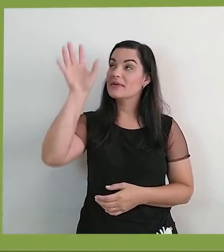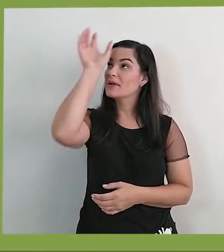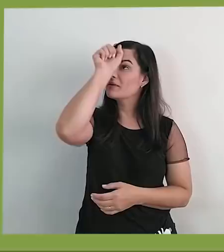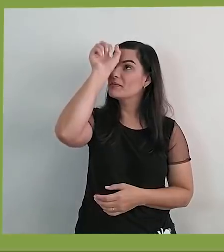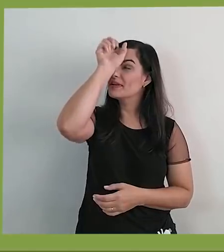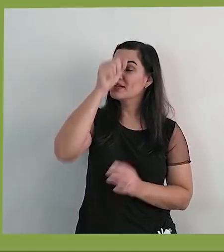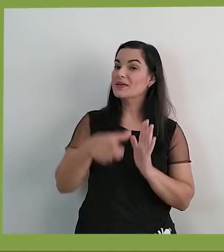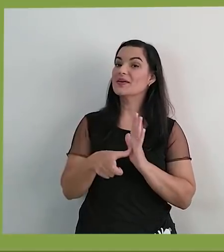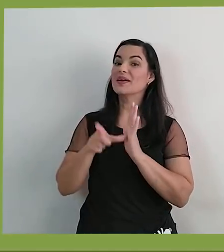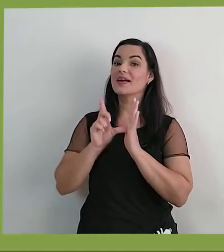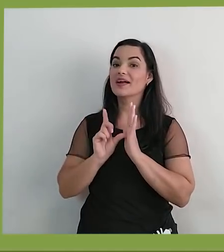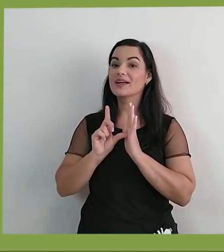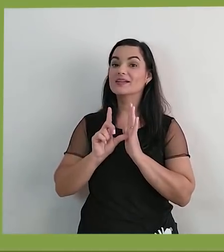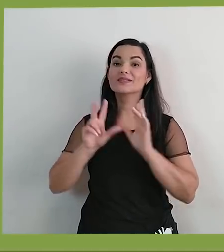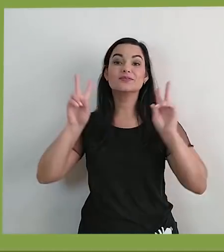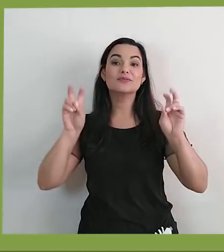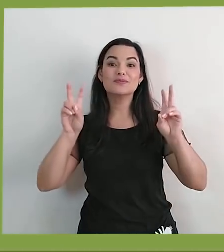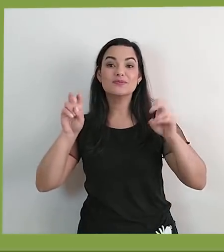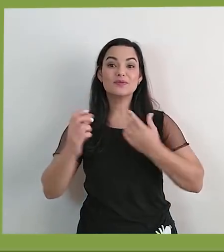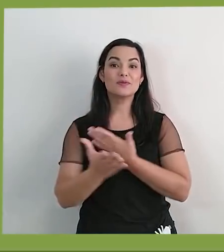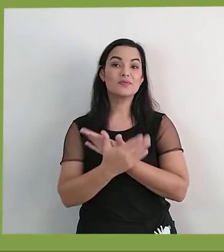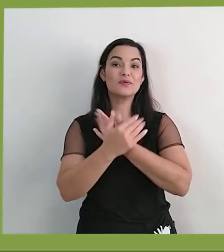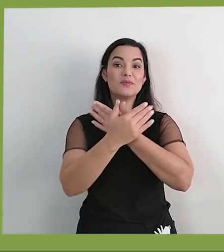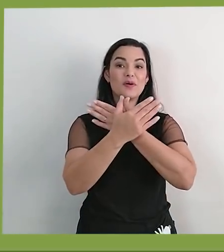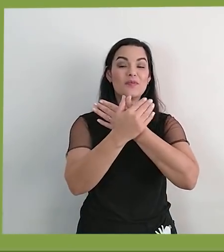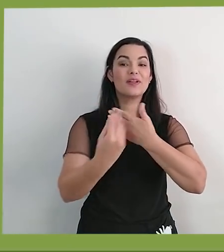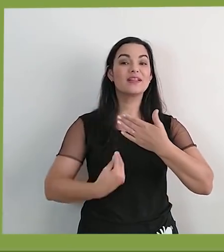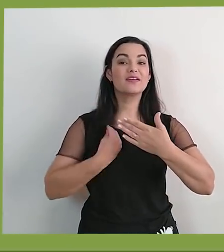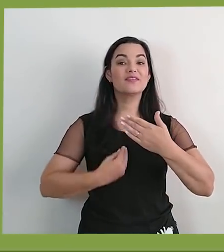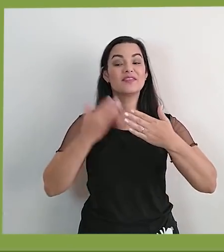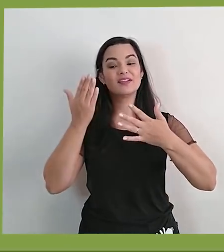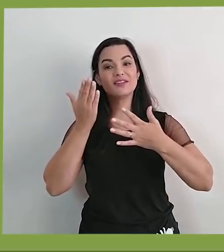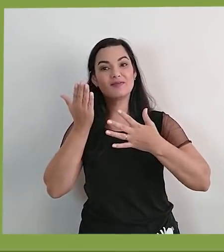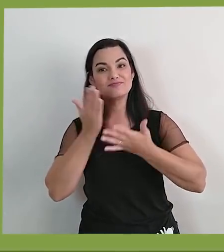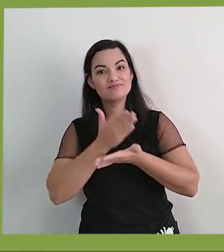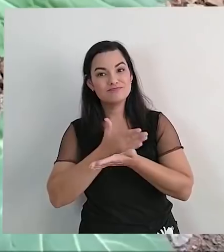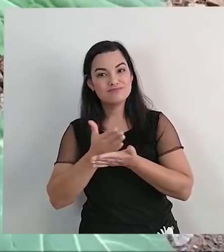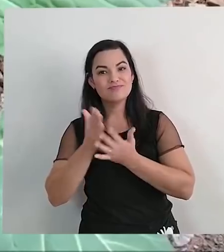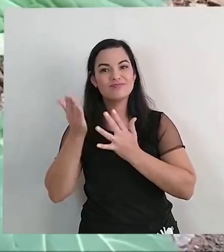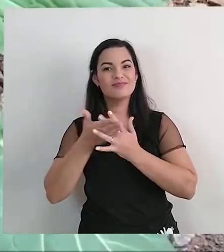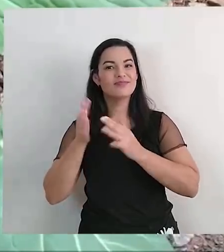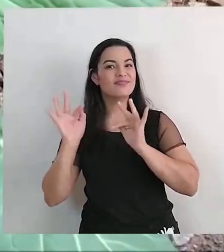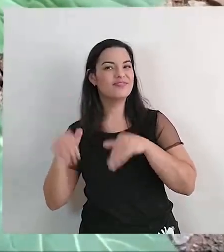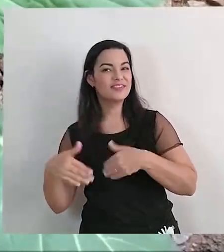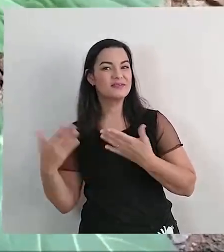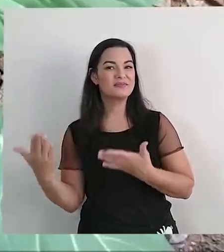Retomando o que aprendemos sobre os estágios das borboletas.